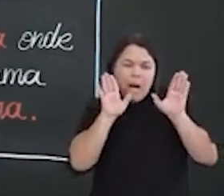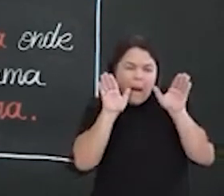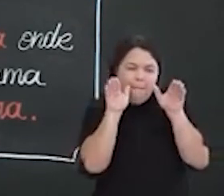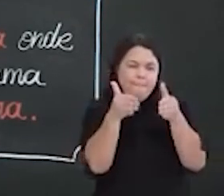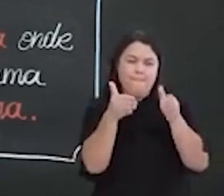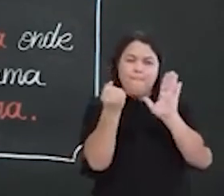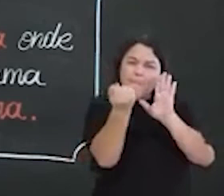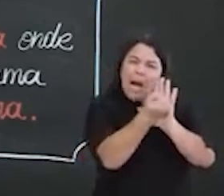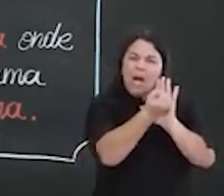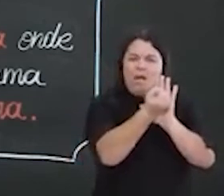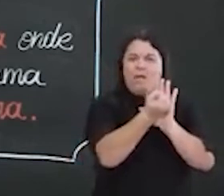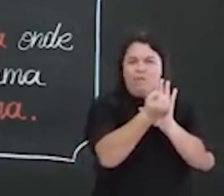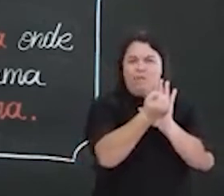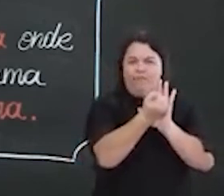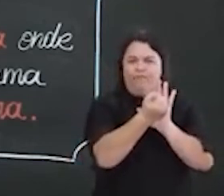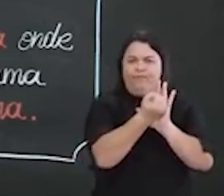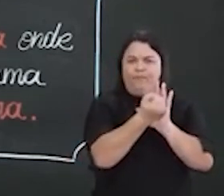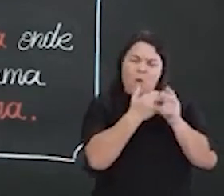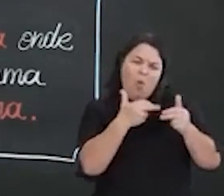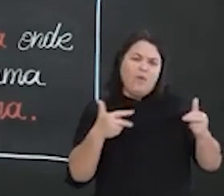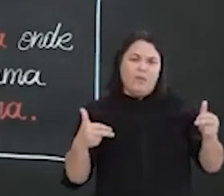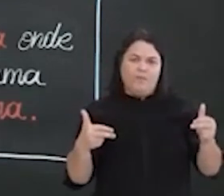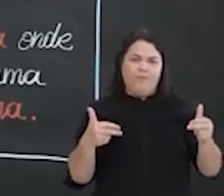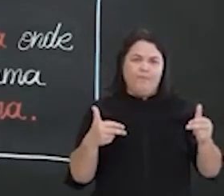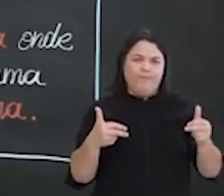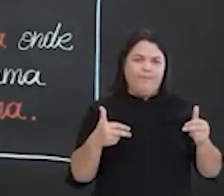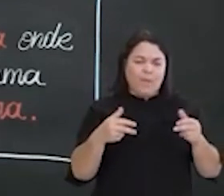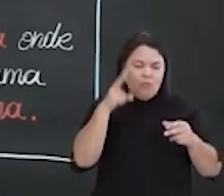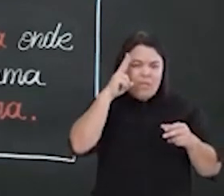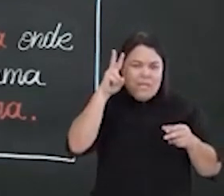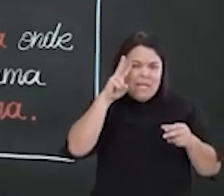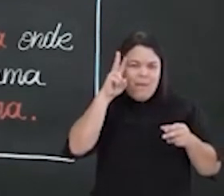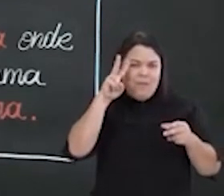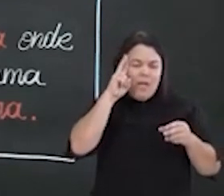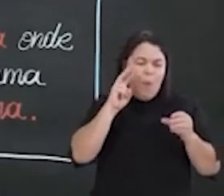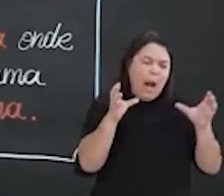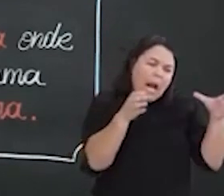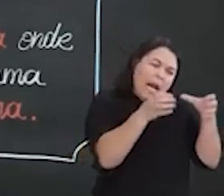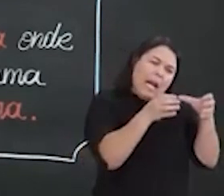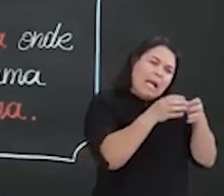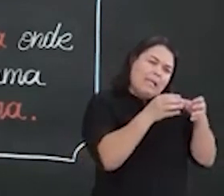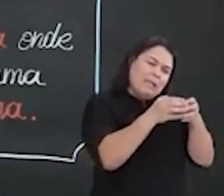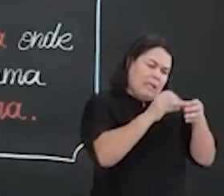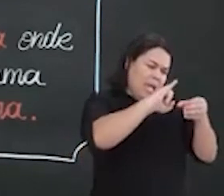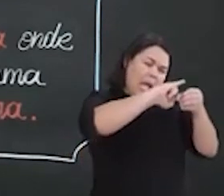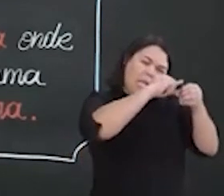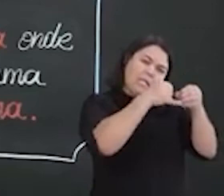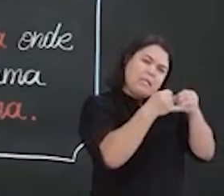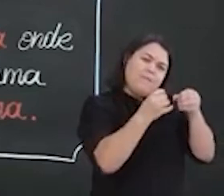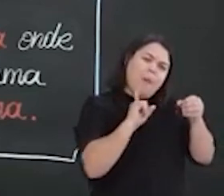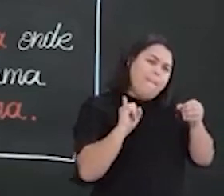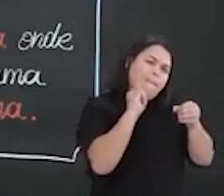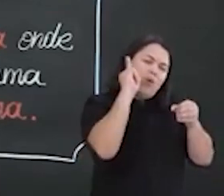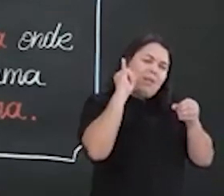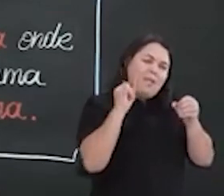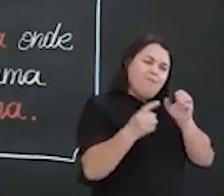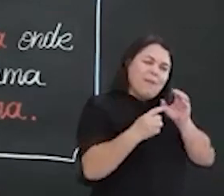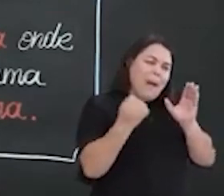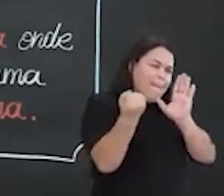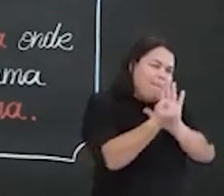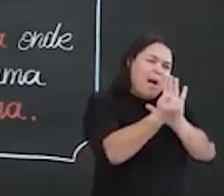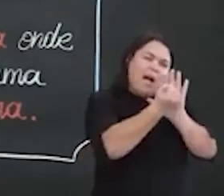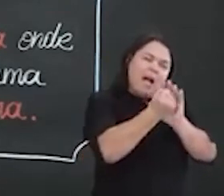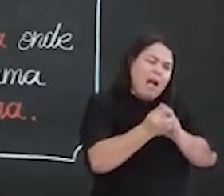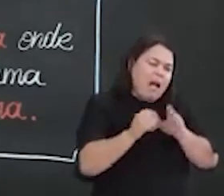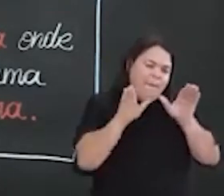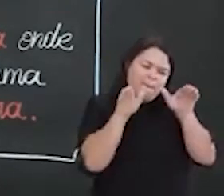lembrem-se de que se trata de uma classe muito importante para expressar atributos, qualidades, defeitos, características, e a gente faz isso o tempo inteiro na